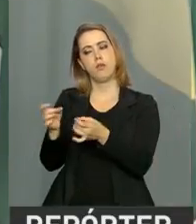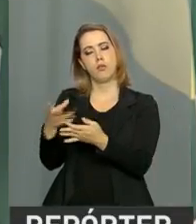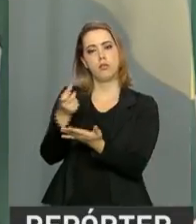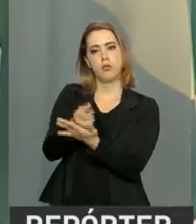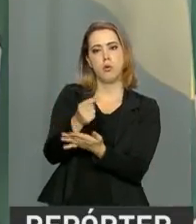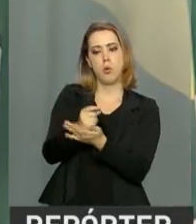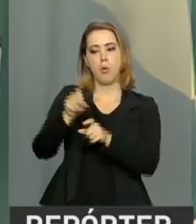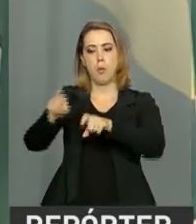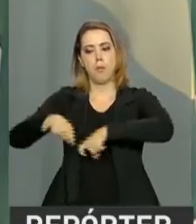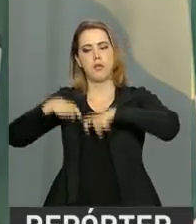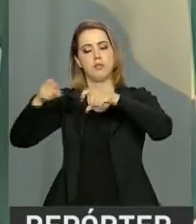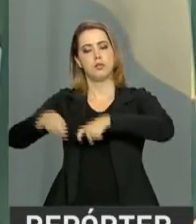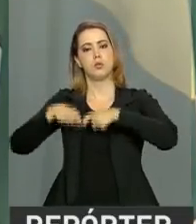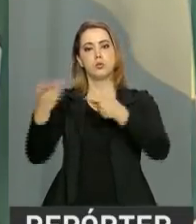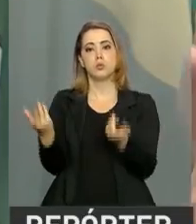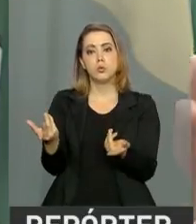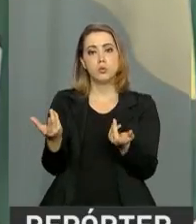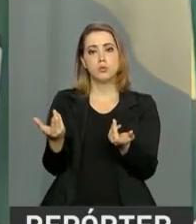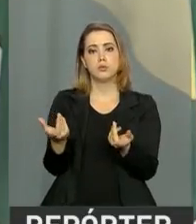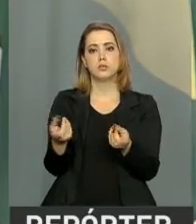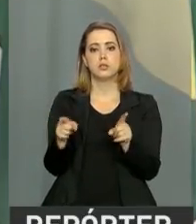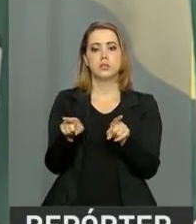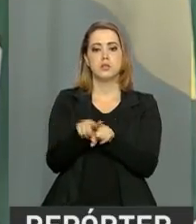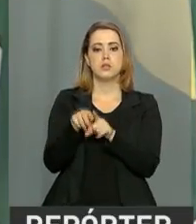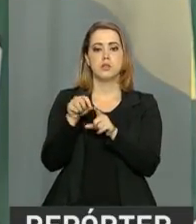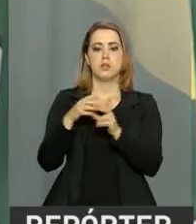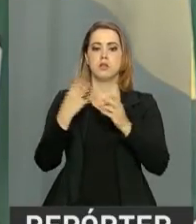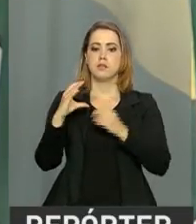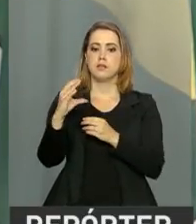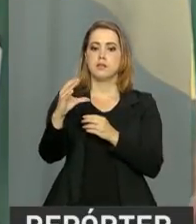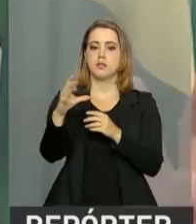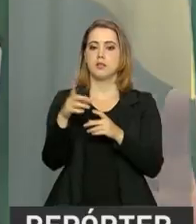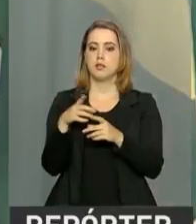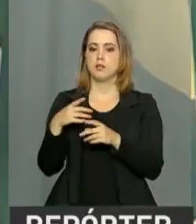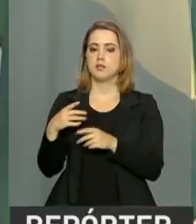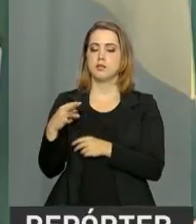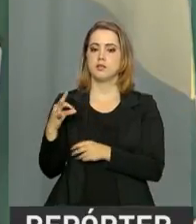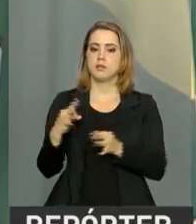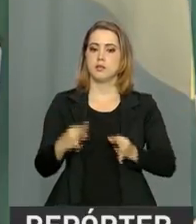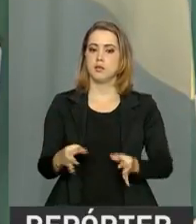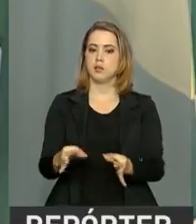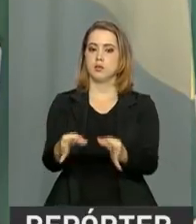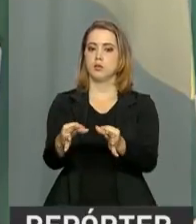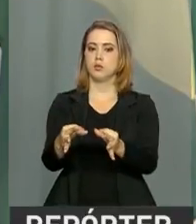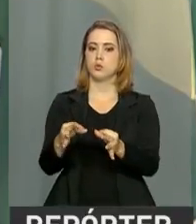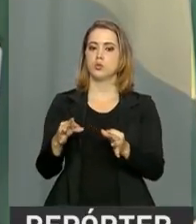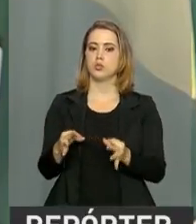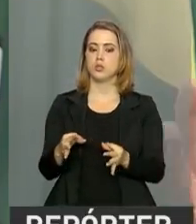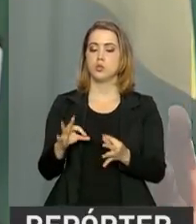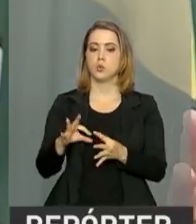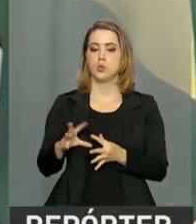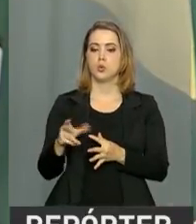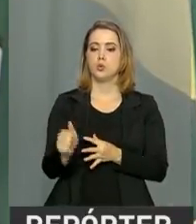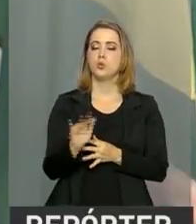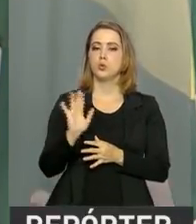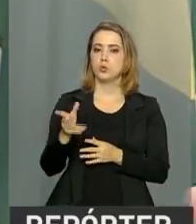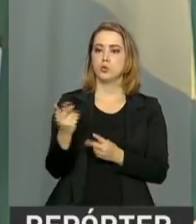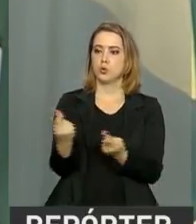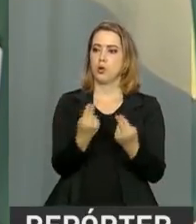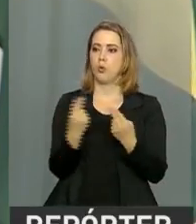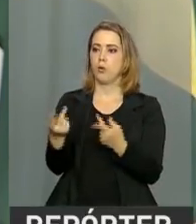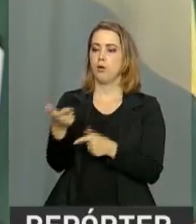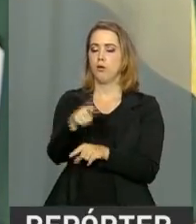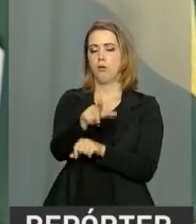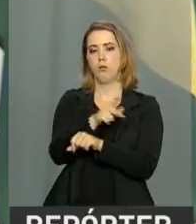mecanismos de agricultura, mecanismos de ciência e tecnologia e tudo que, que já existe entre os países, porque é uma